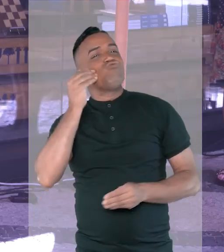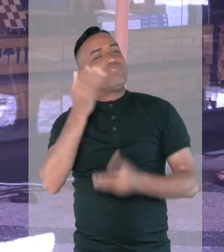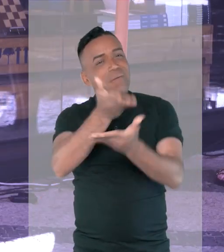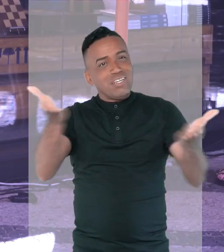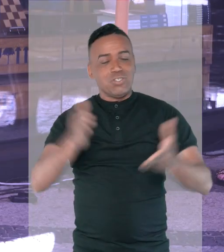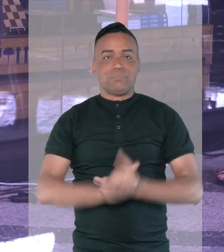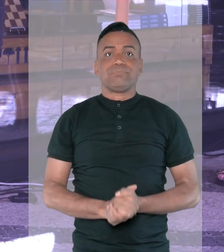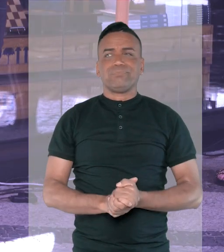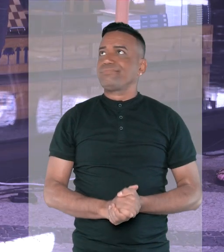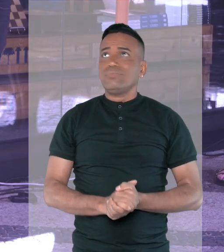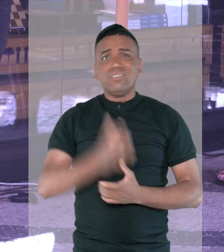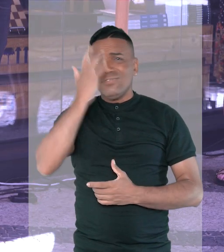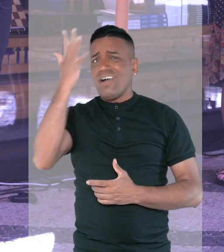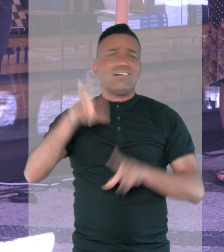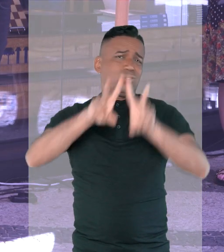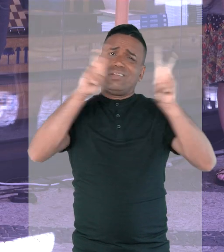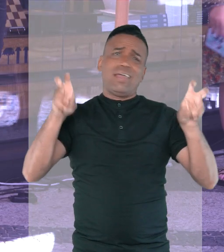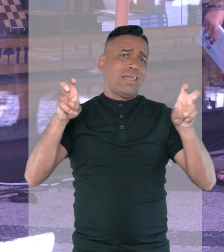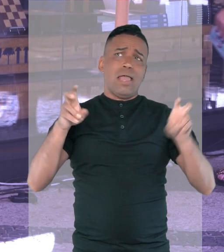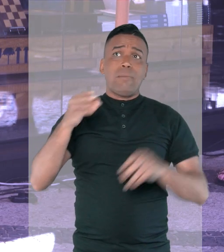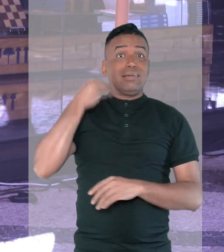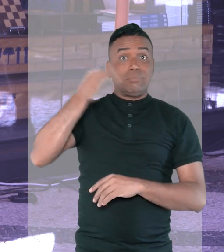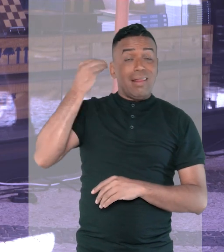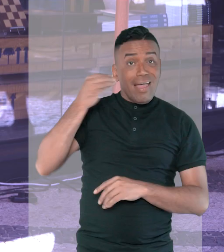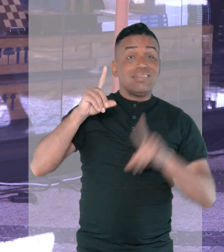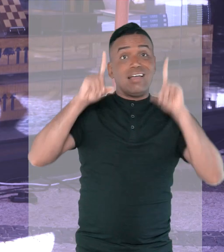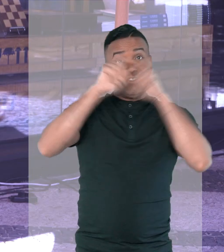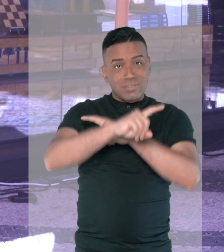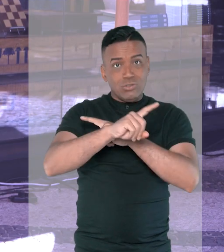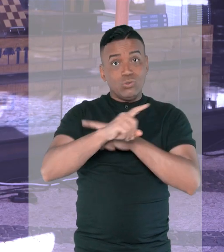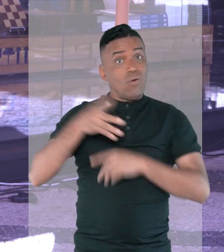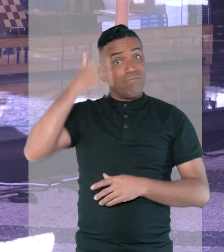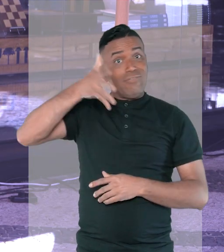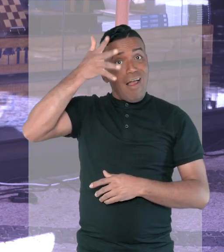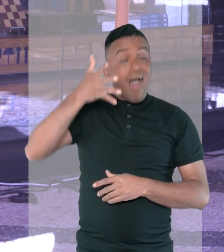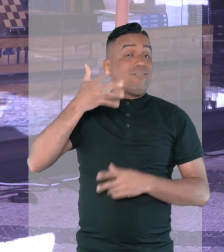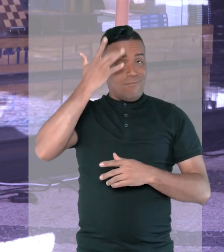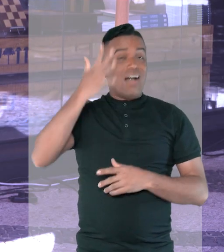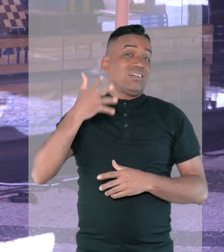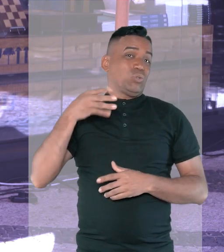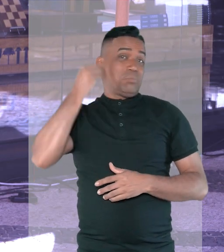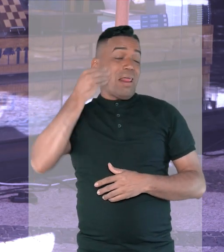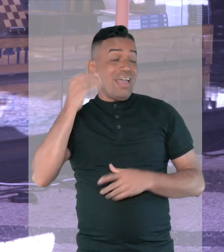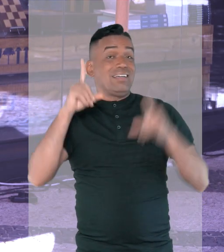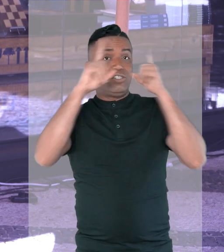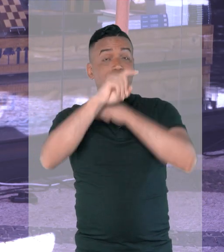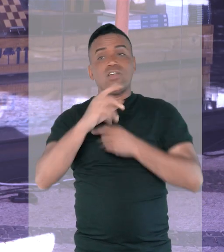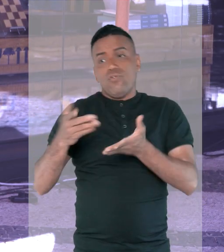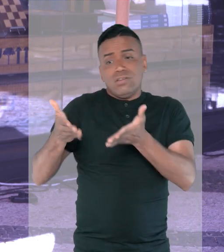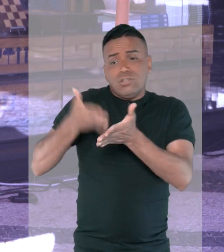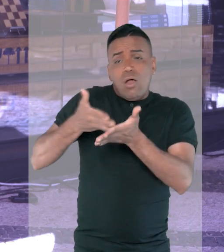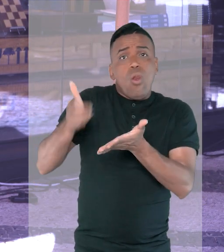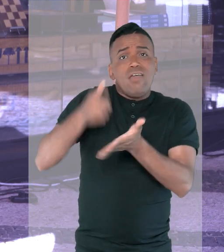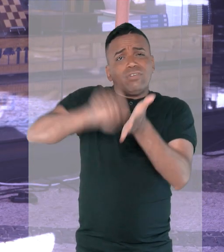beijo. Olha, é fácil falar sobre a morte, é difícil experienciar ela. E eu fiz o livro com